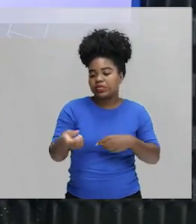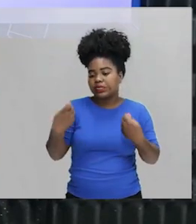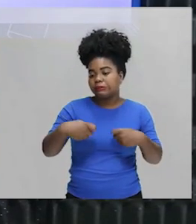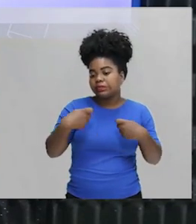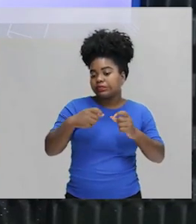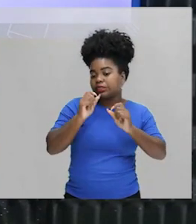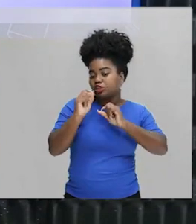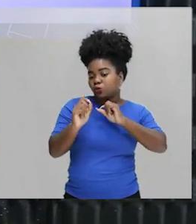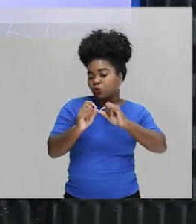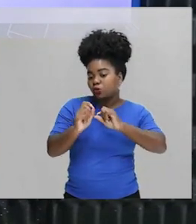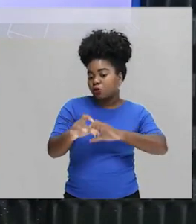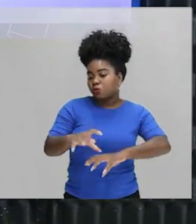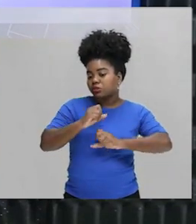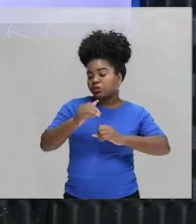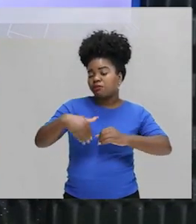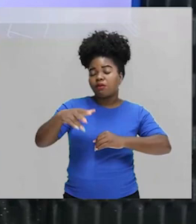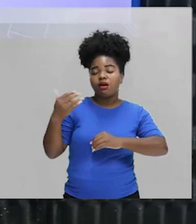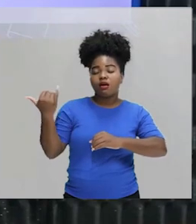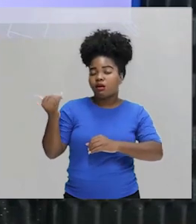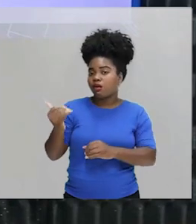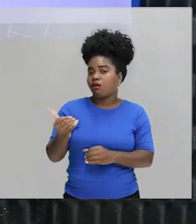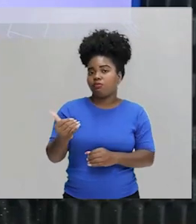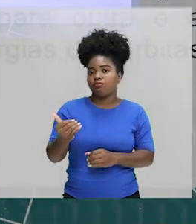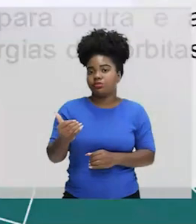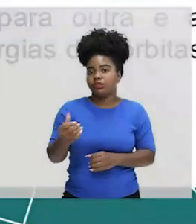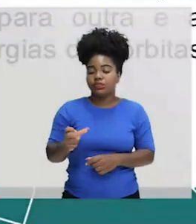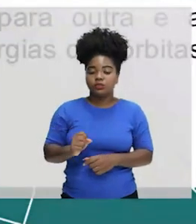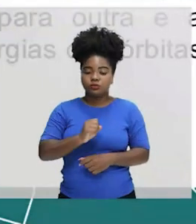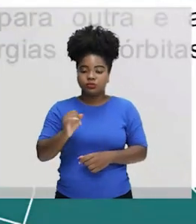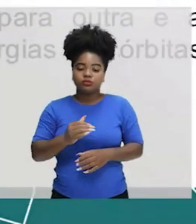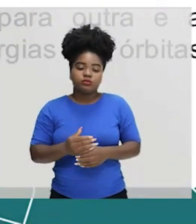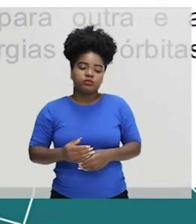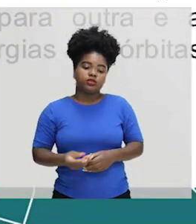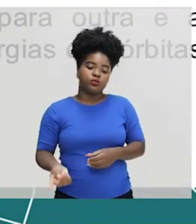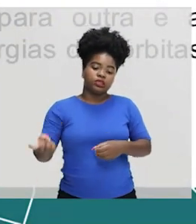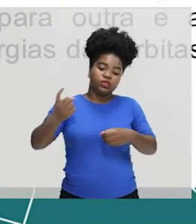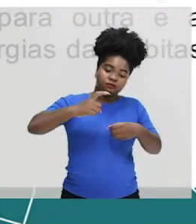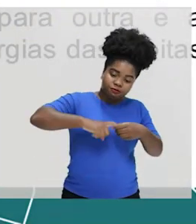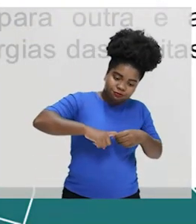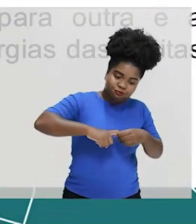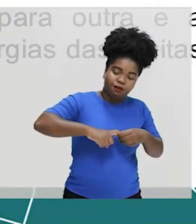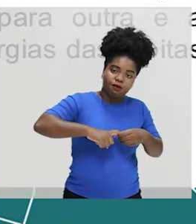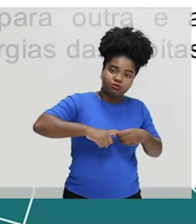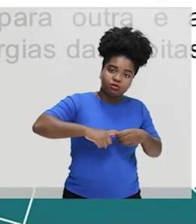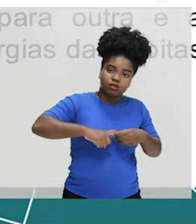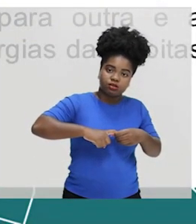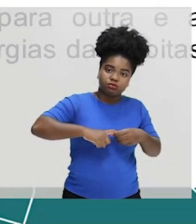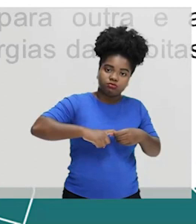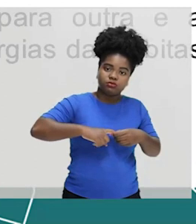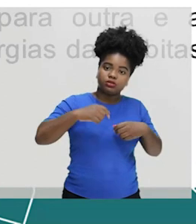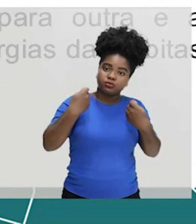e e absorver mais energia então no momento que ele retorna para ess essas órbitas que são menos